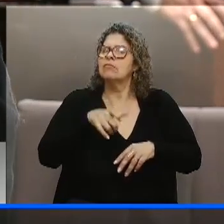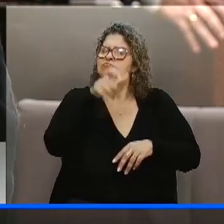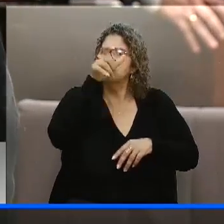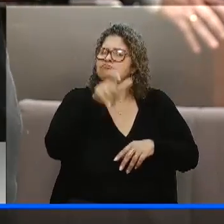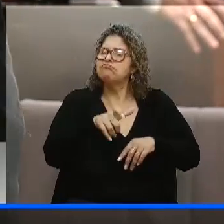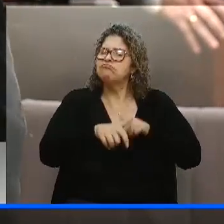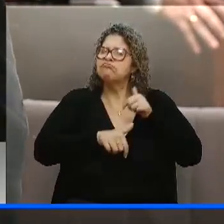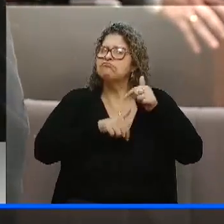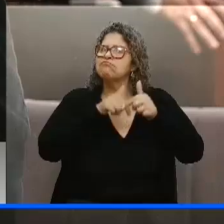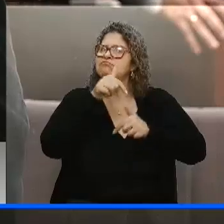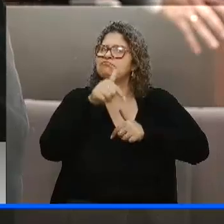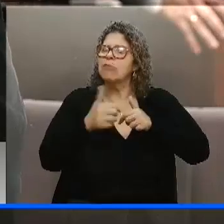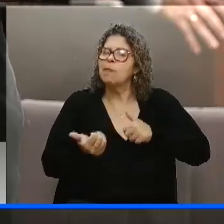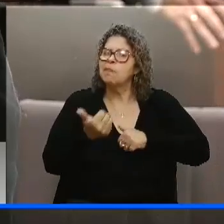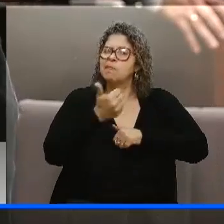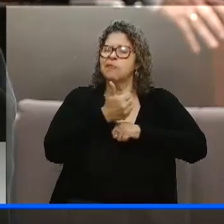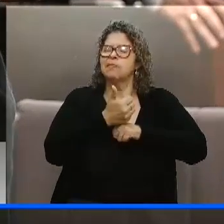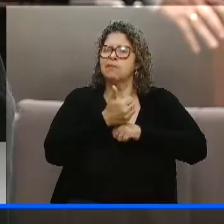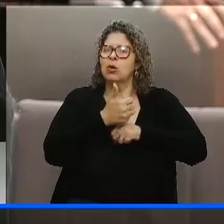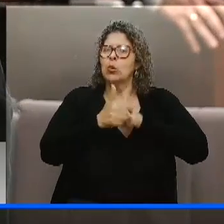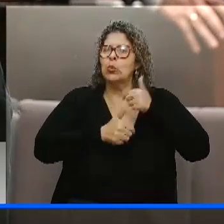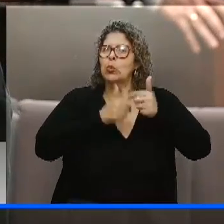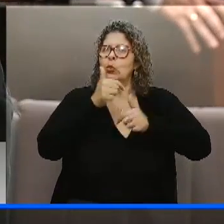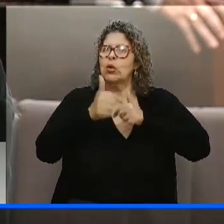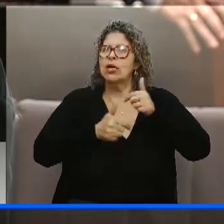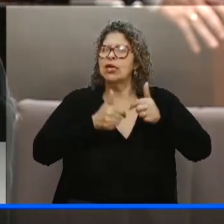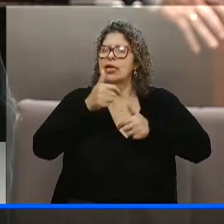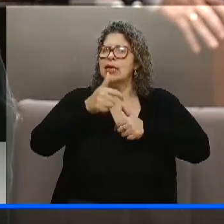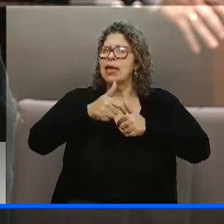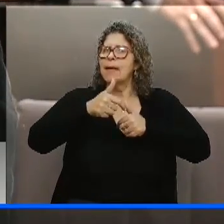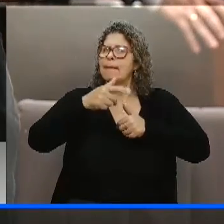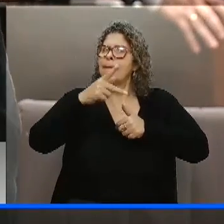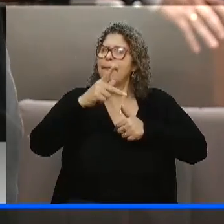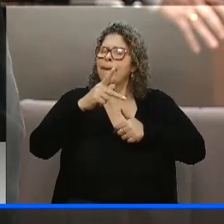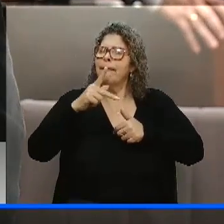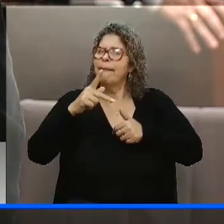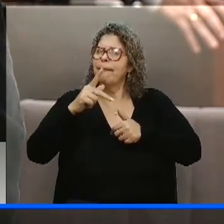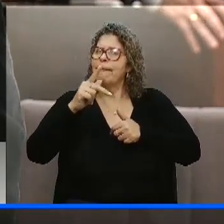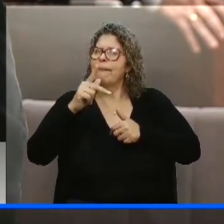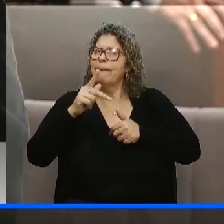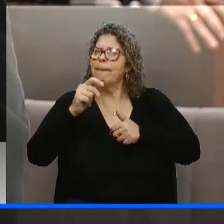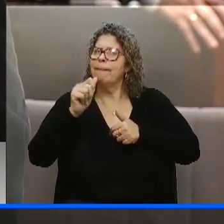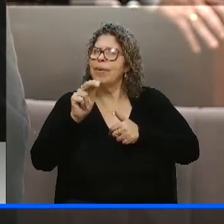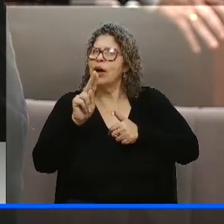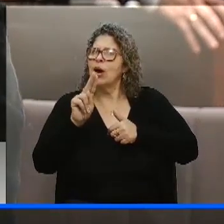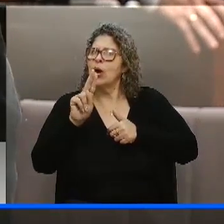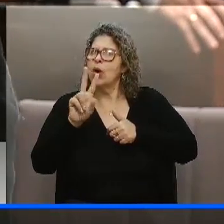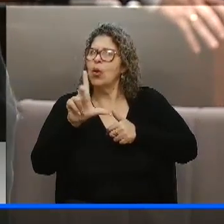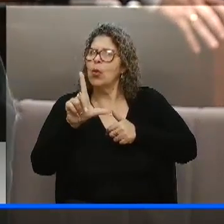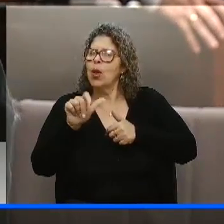muitas vezes senhora paula nós somos tão importantes que nós não sabemos a importância que nós